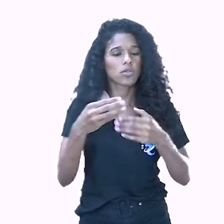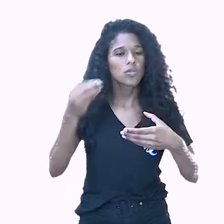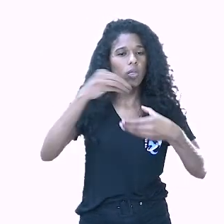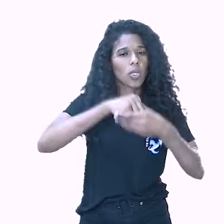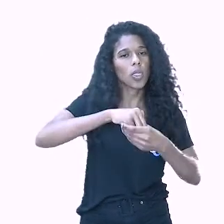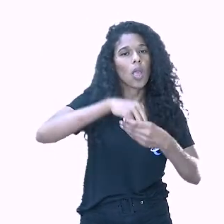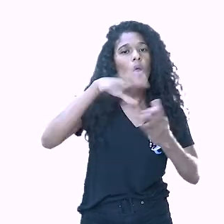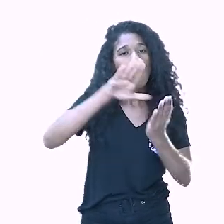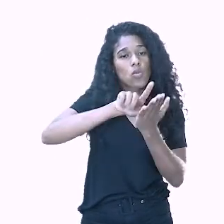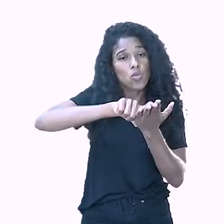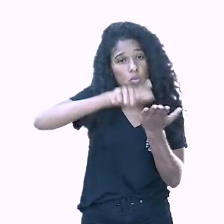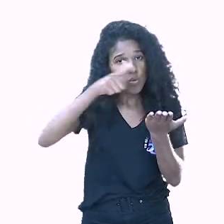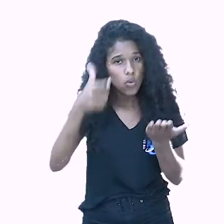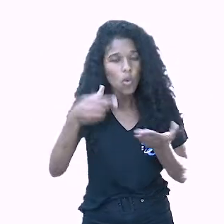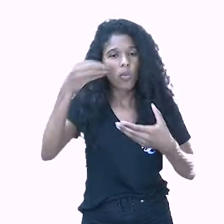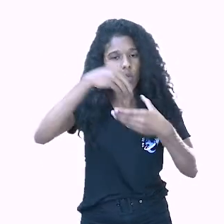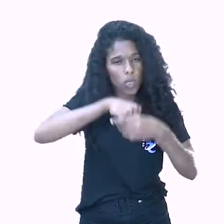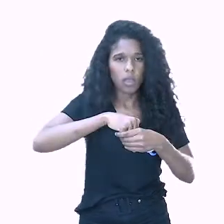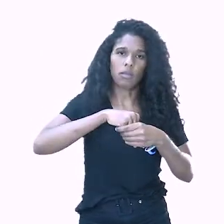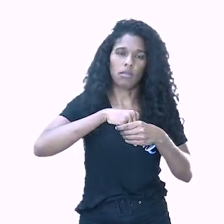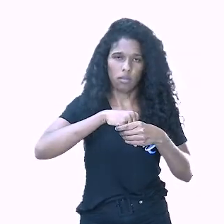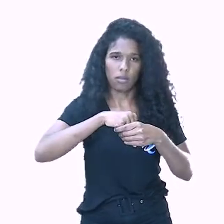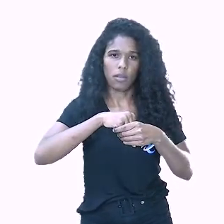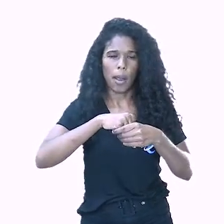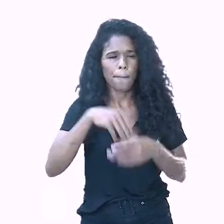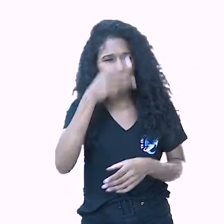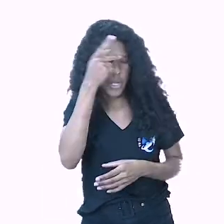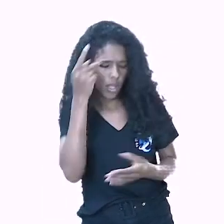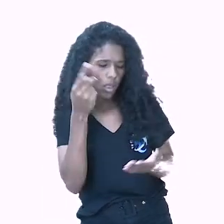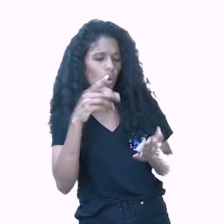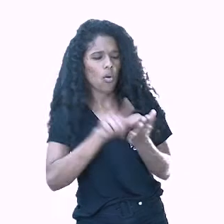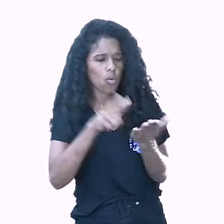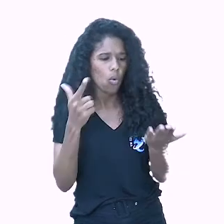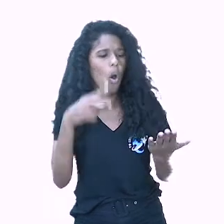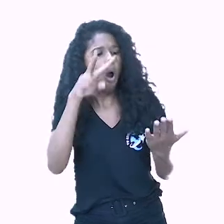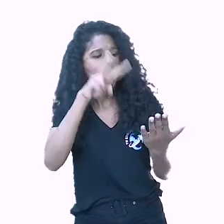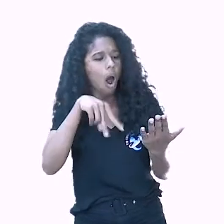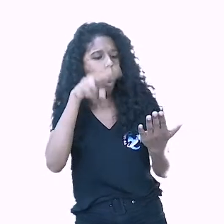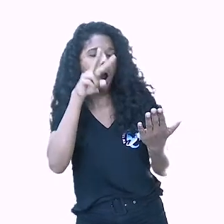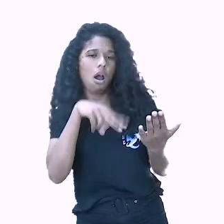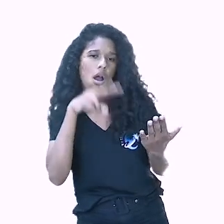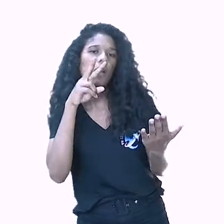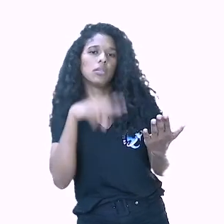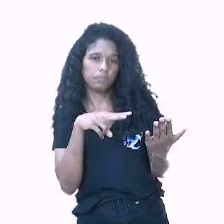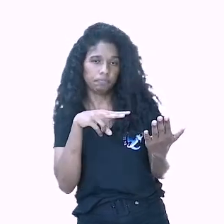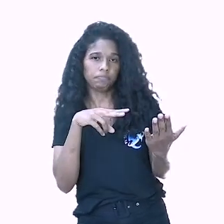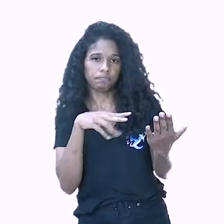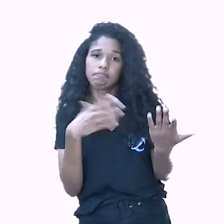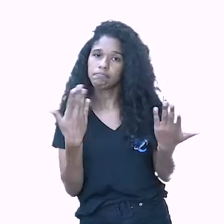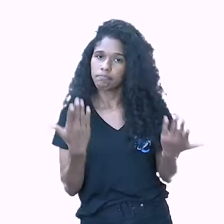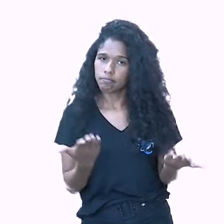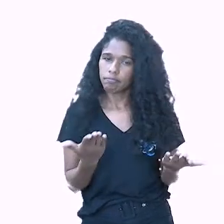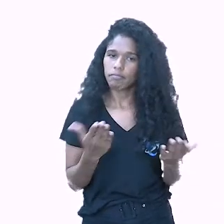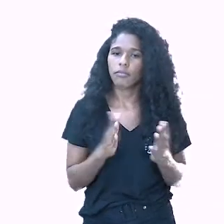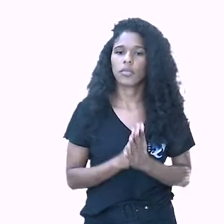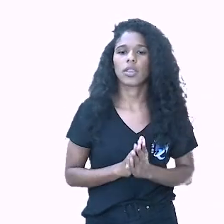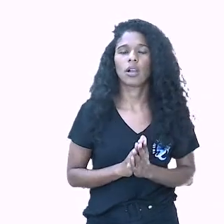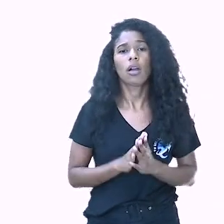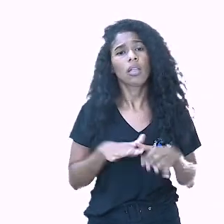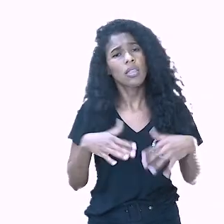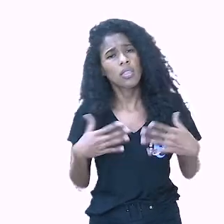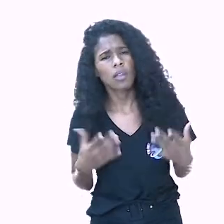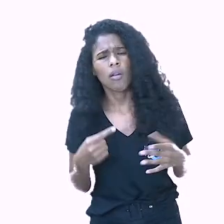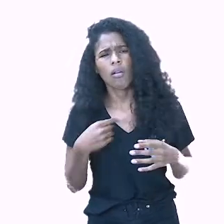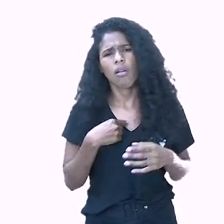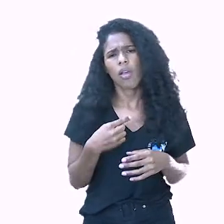ou consumiam jornal, né, o conteúdo de jornais. Então, por que eu coloquei isso aqui?